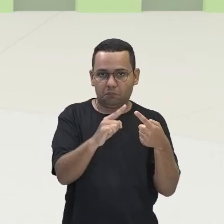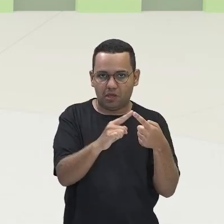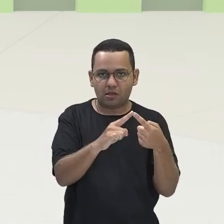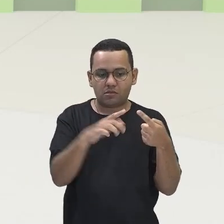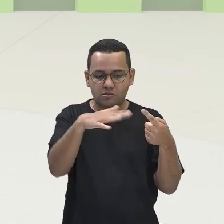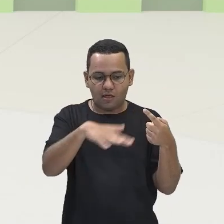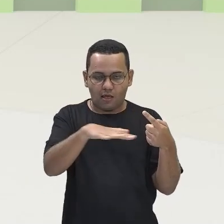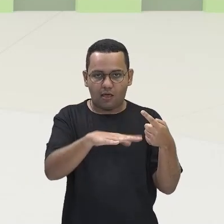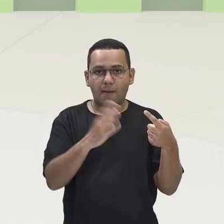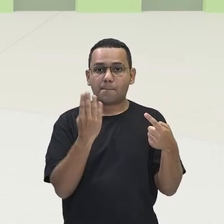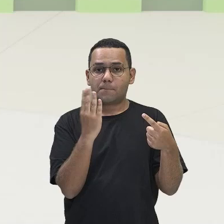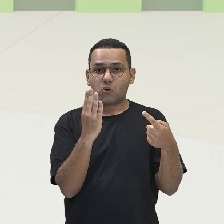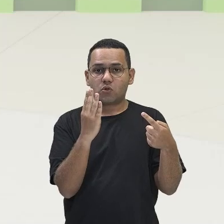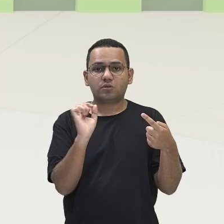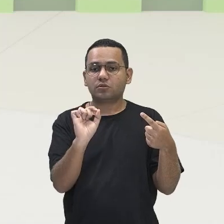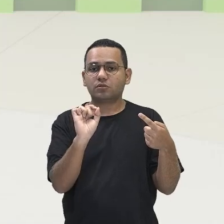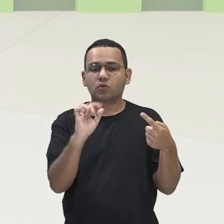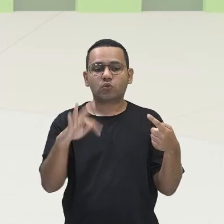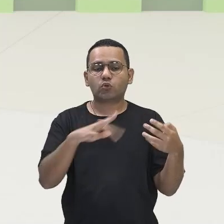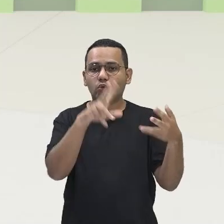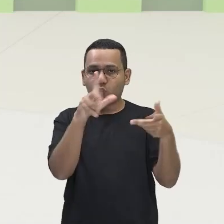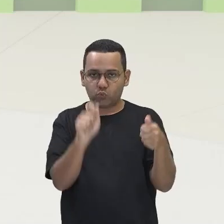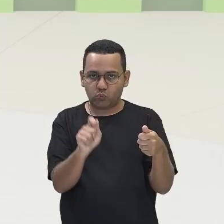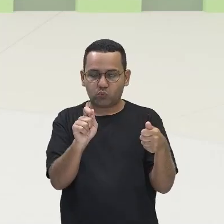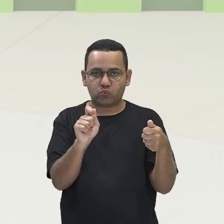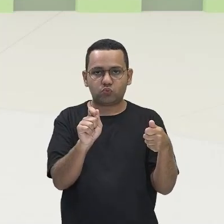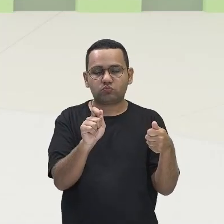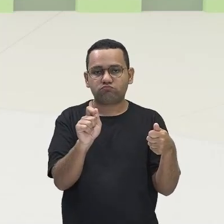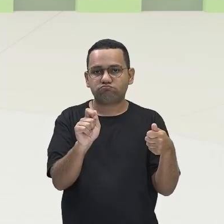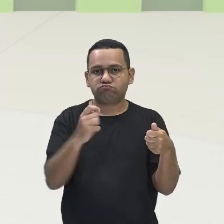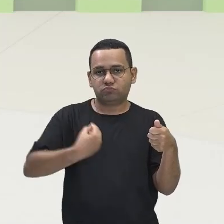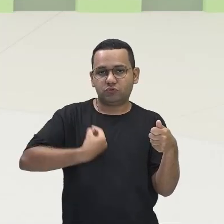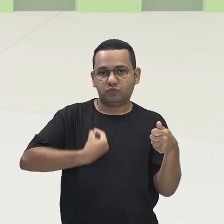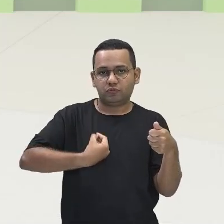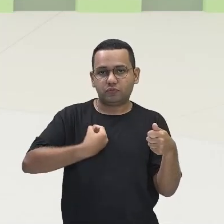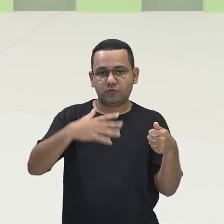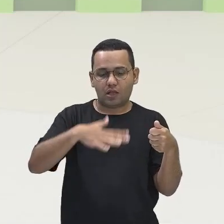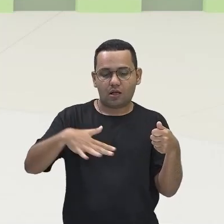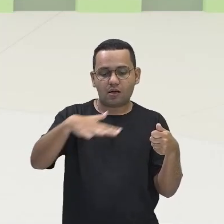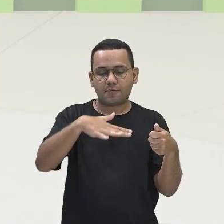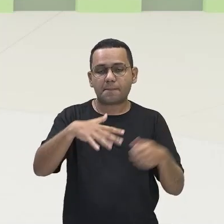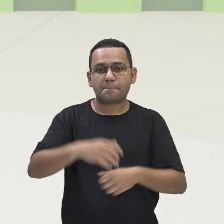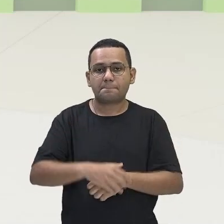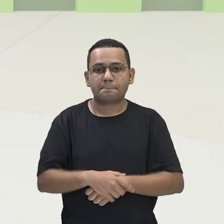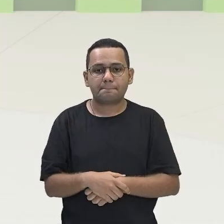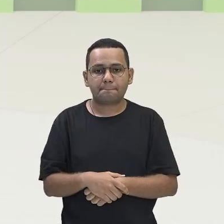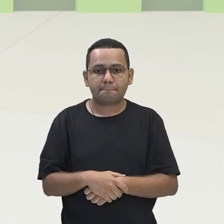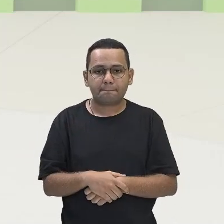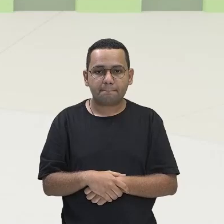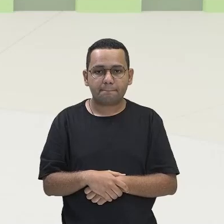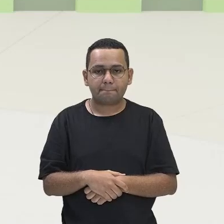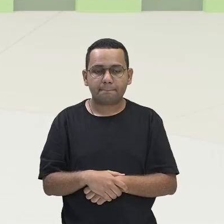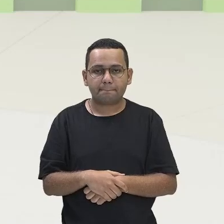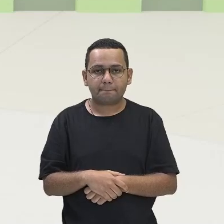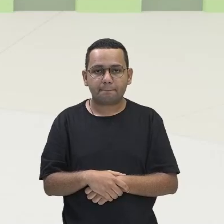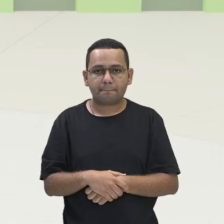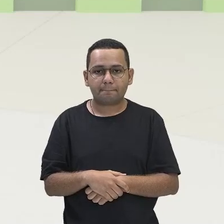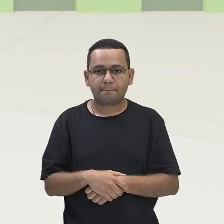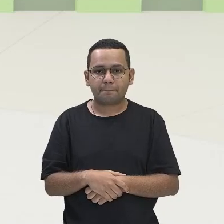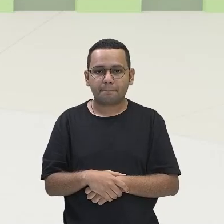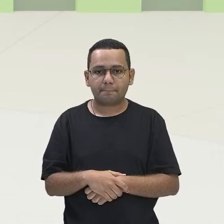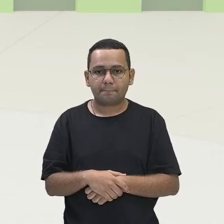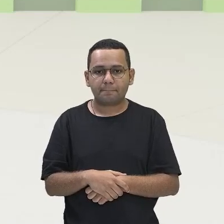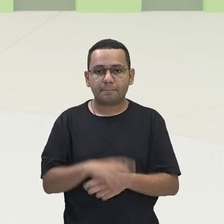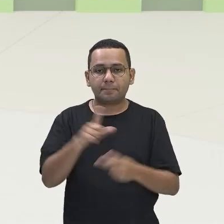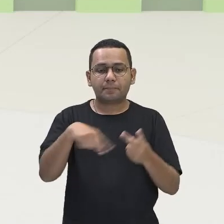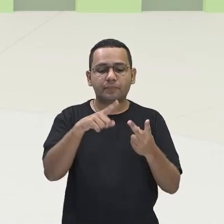de todos os seres vivos presentes neste ambiente, neste lugar. Os